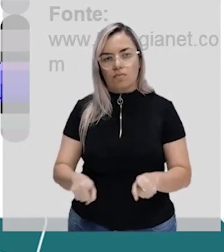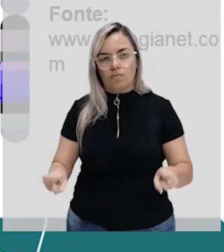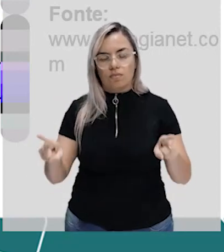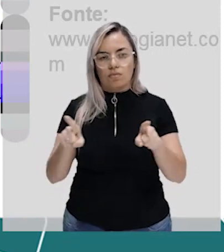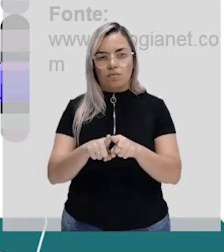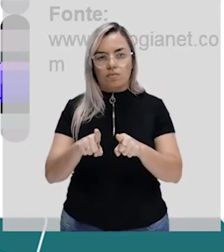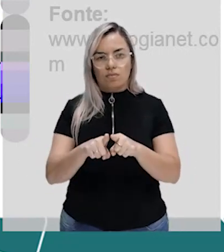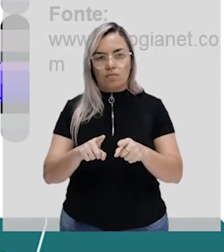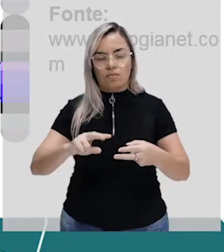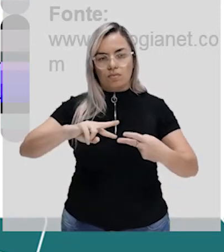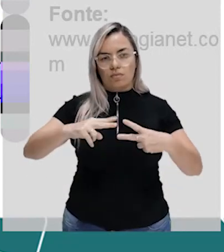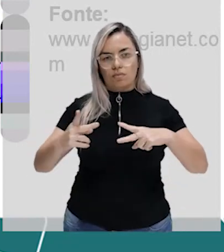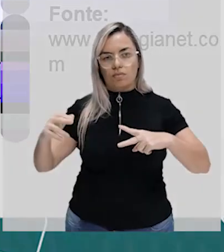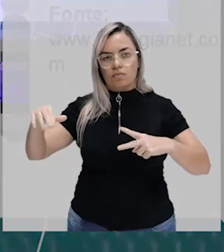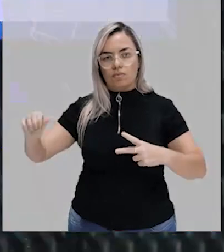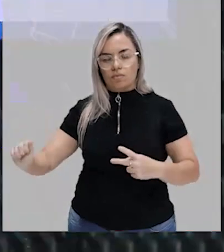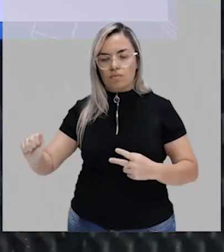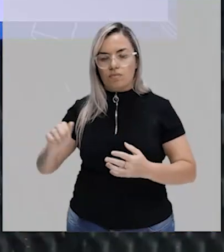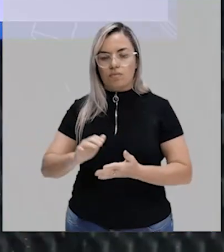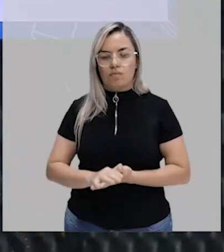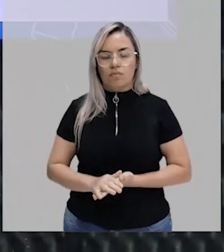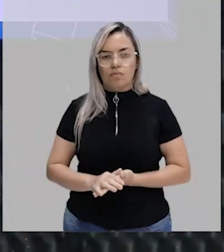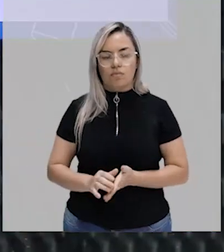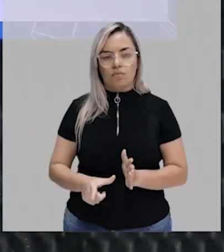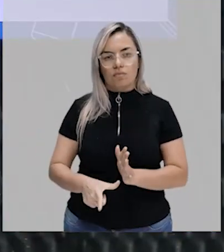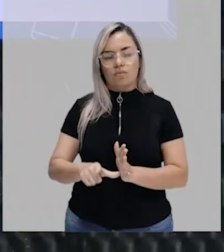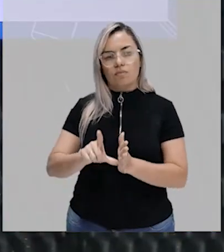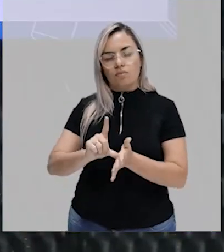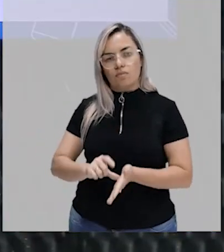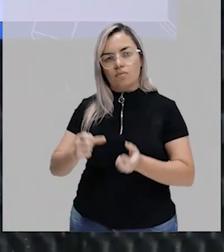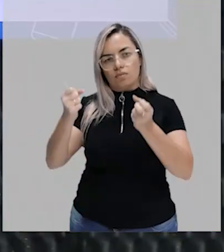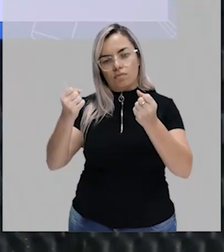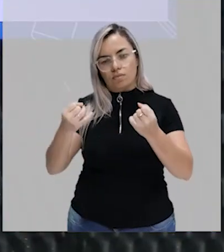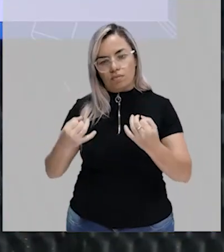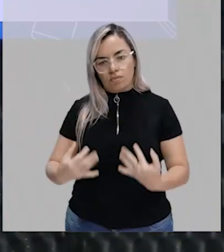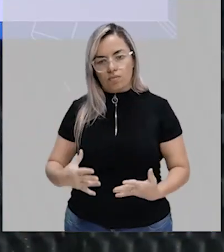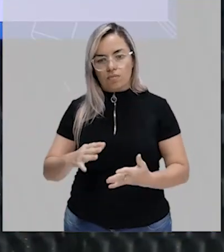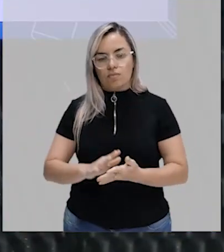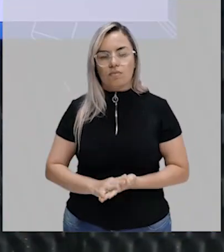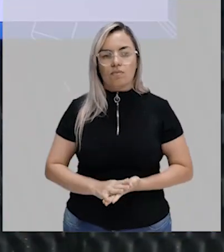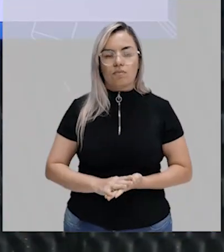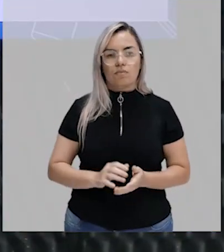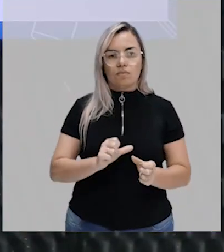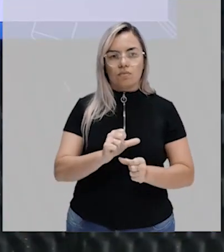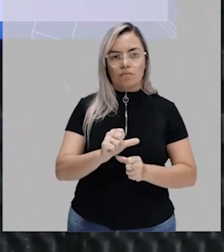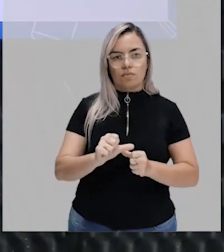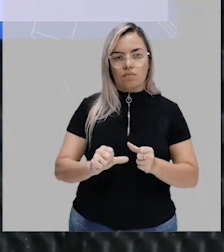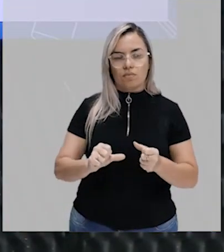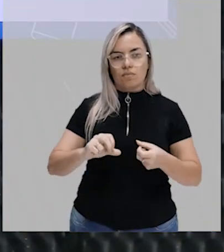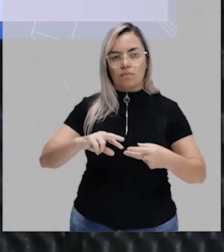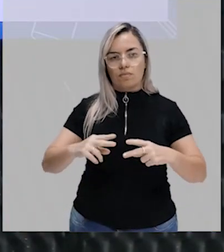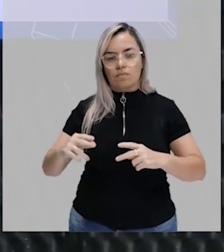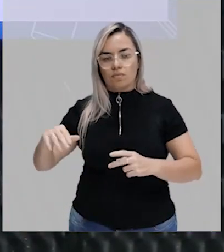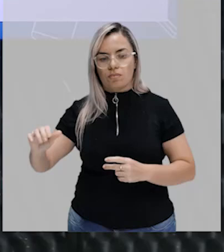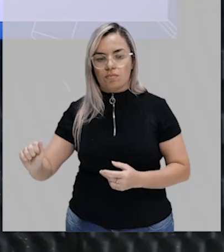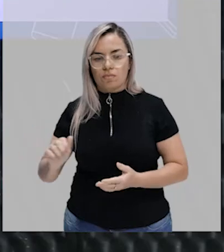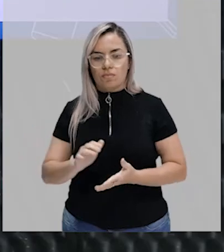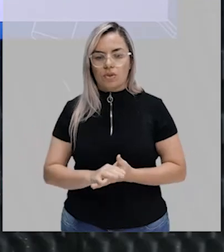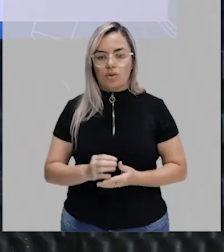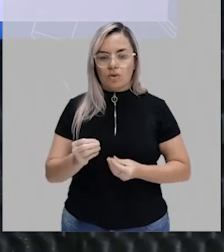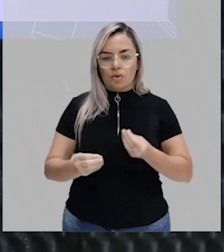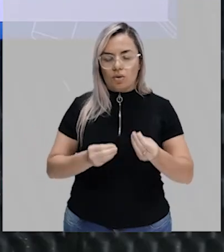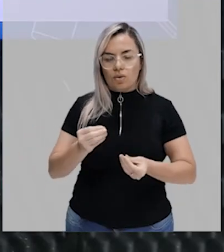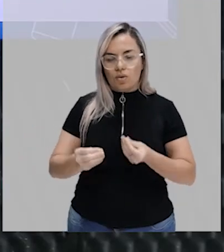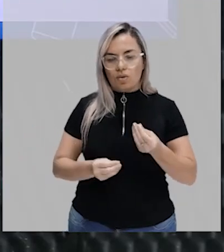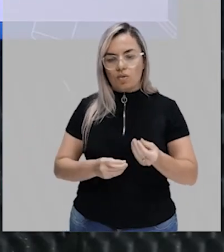mais DNA do que a gente falava na mutação gênica. Deleção é quando eu tiro um pedaço do cromossomo.